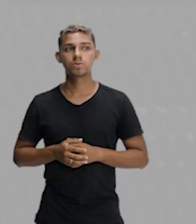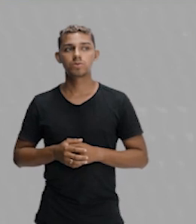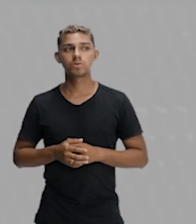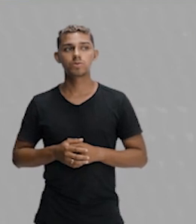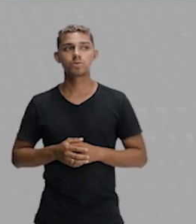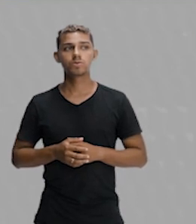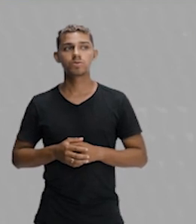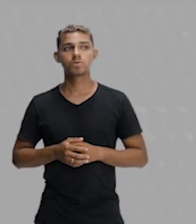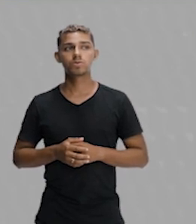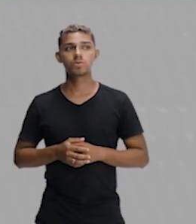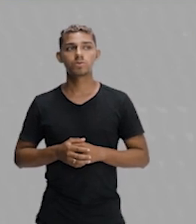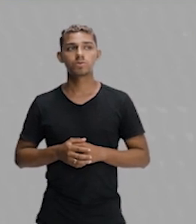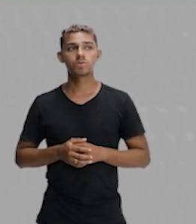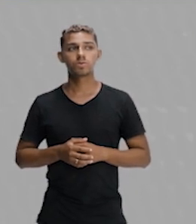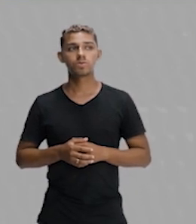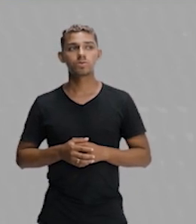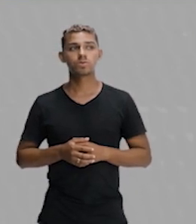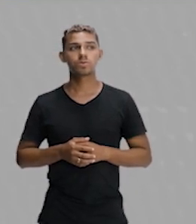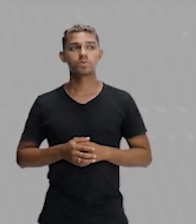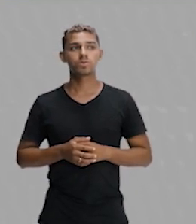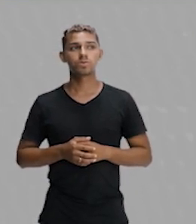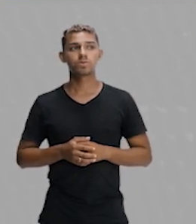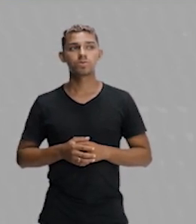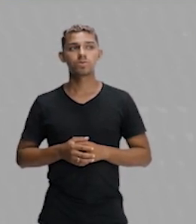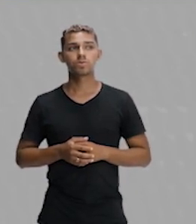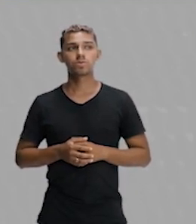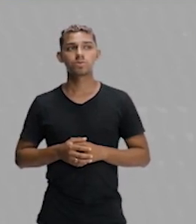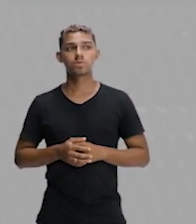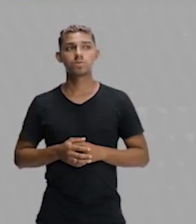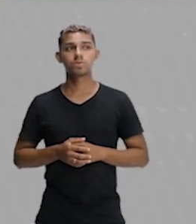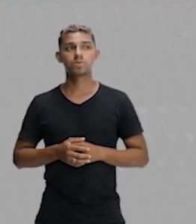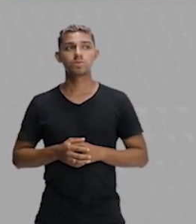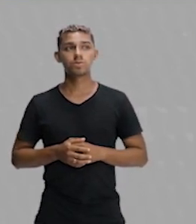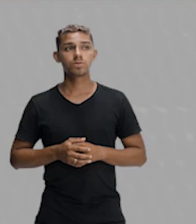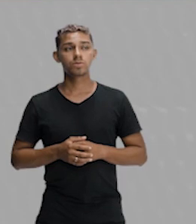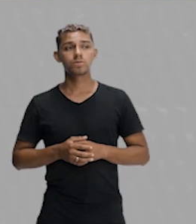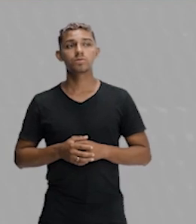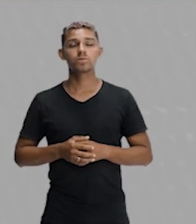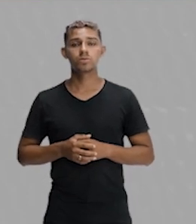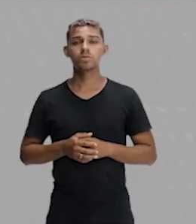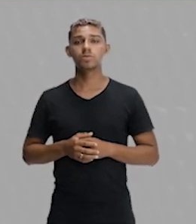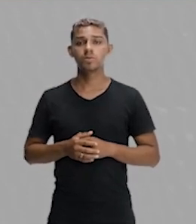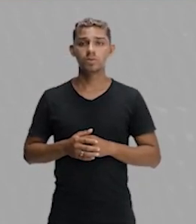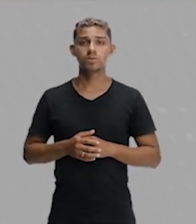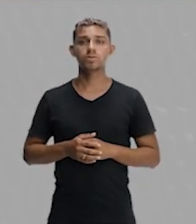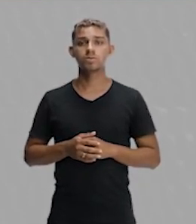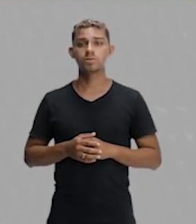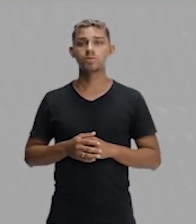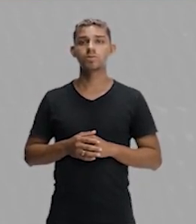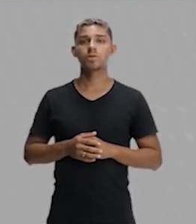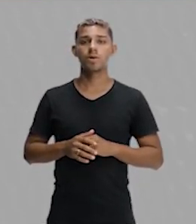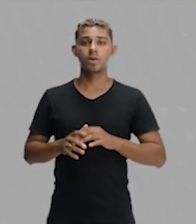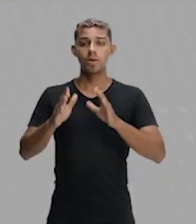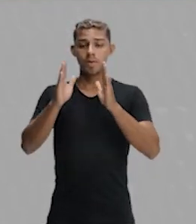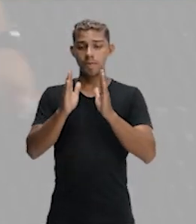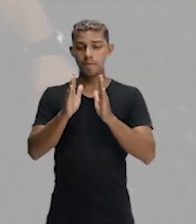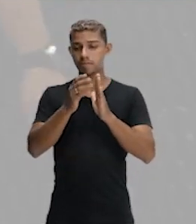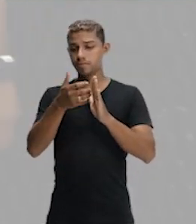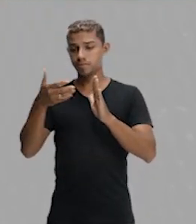Então, eles se afastam, certo? Nesta situação. Tá